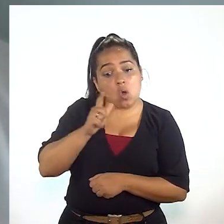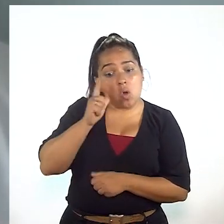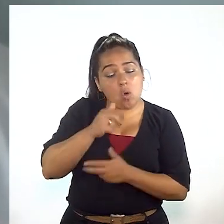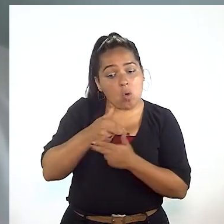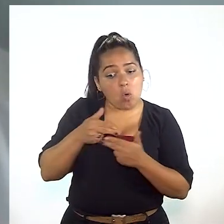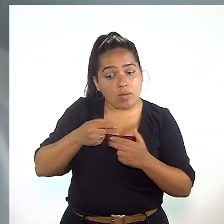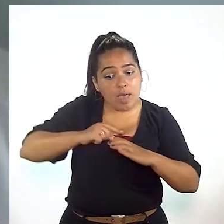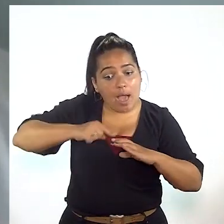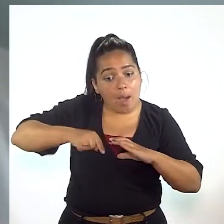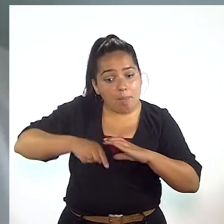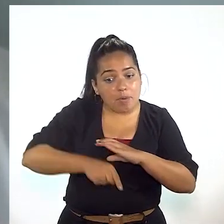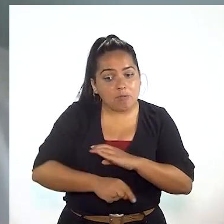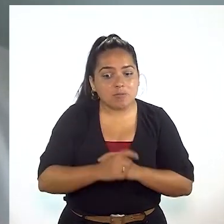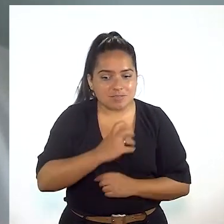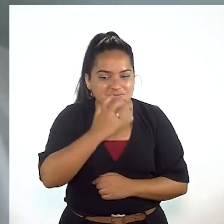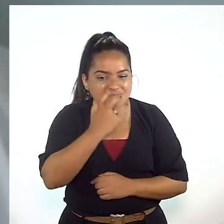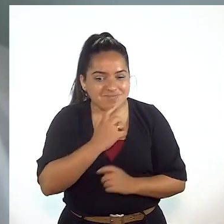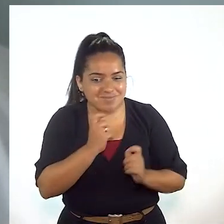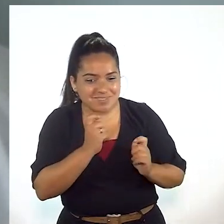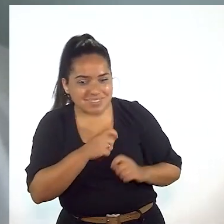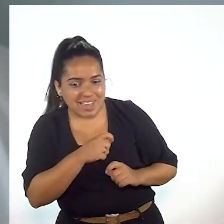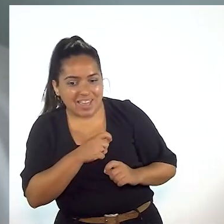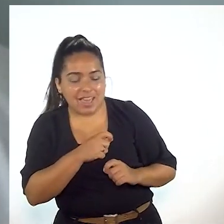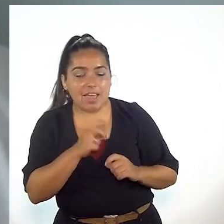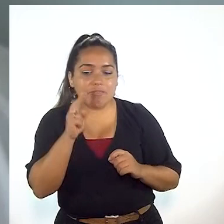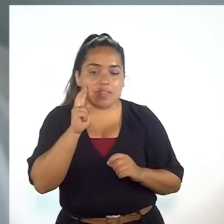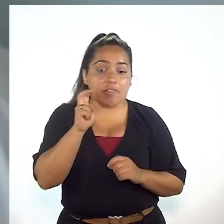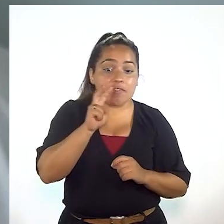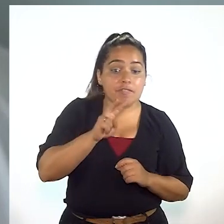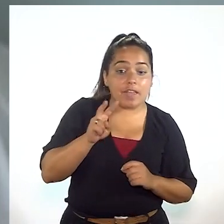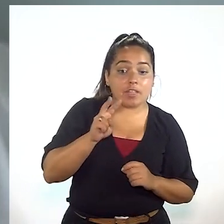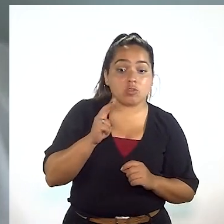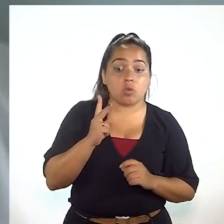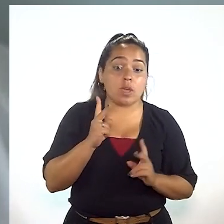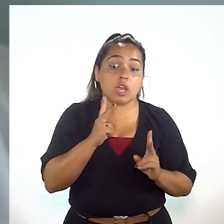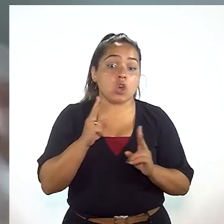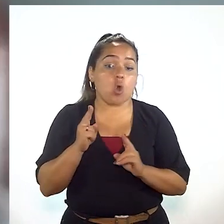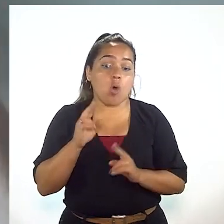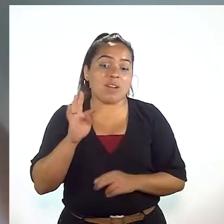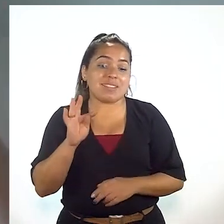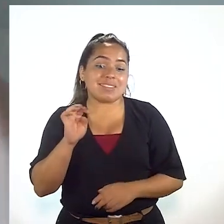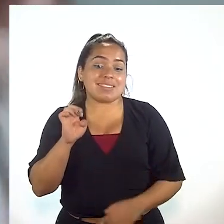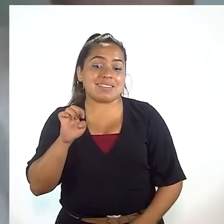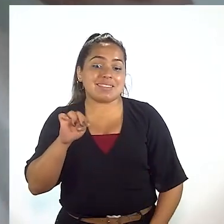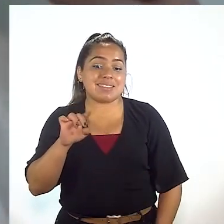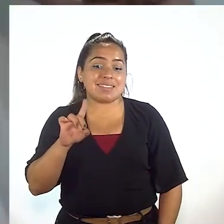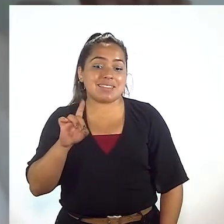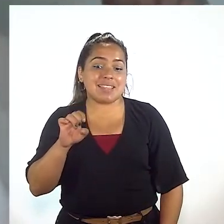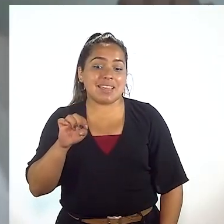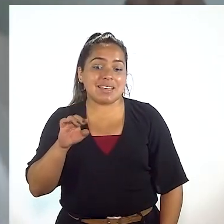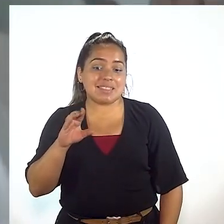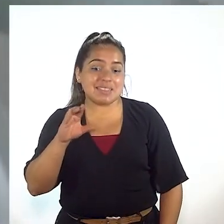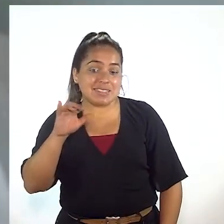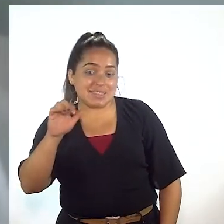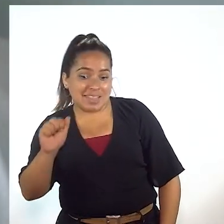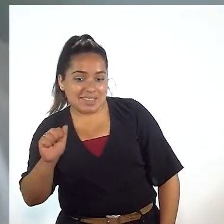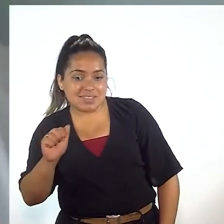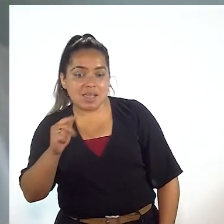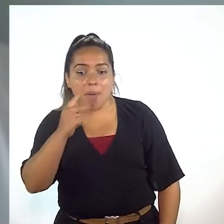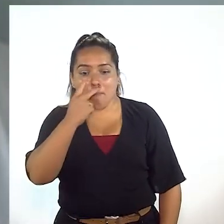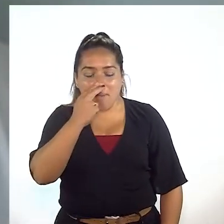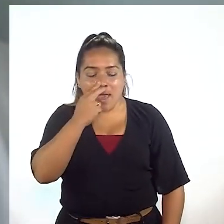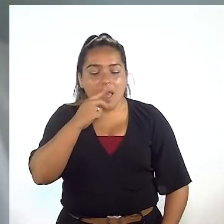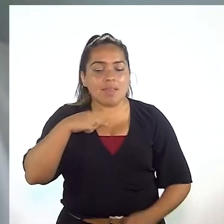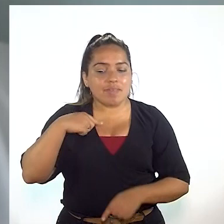que na esperança, né, de que aconteçam e se aprofundem, a gente vai ver acontecer como ouvia como tendência, mas